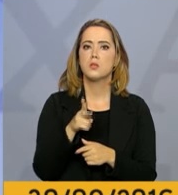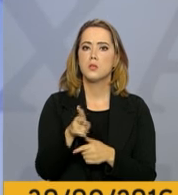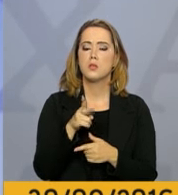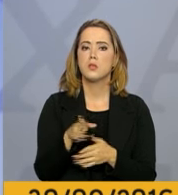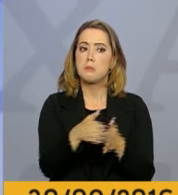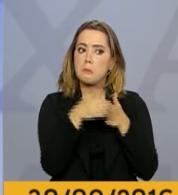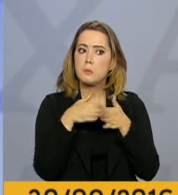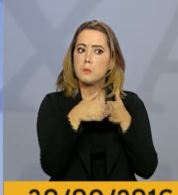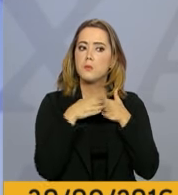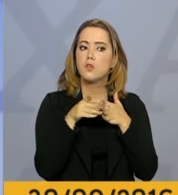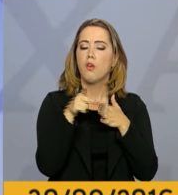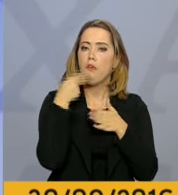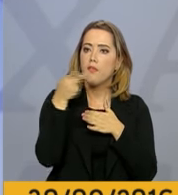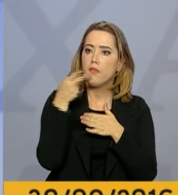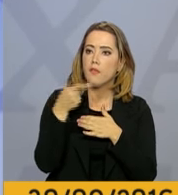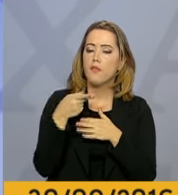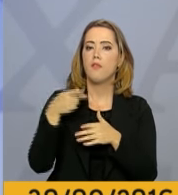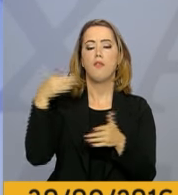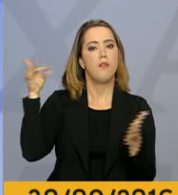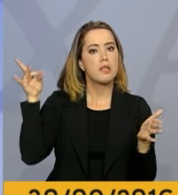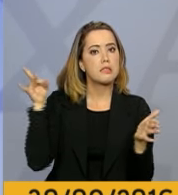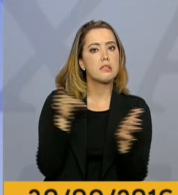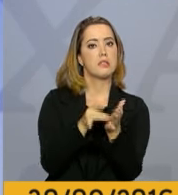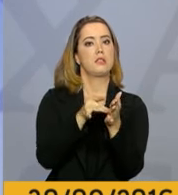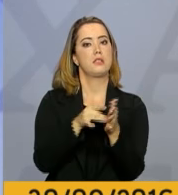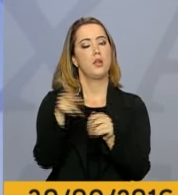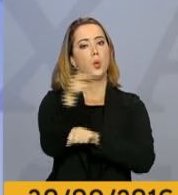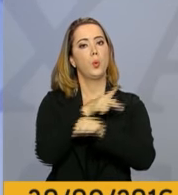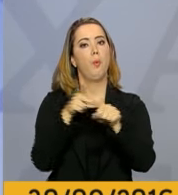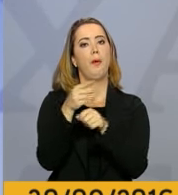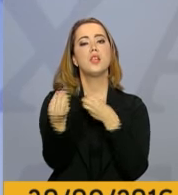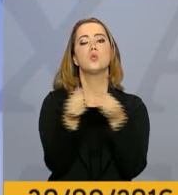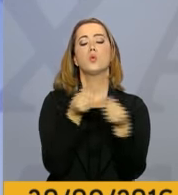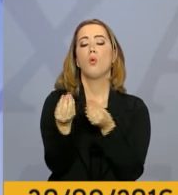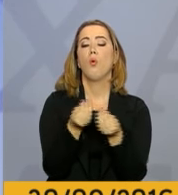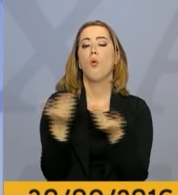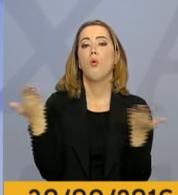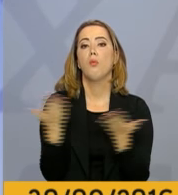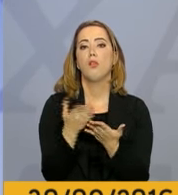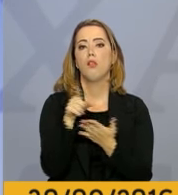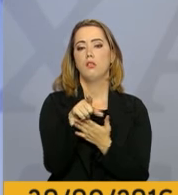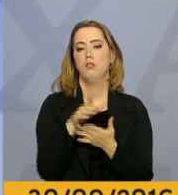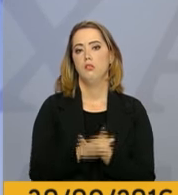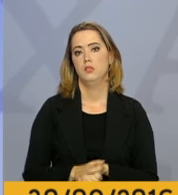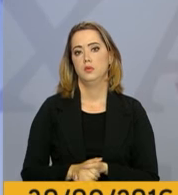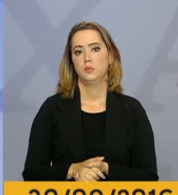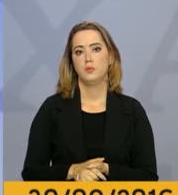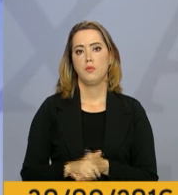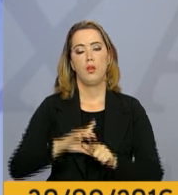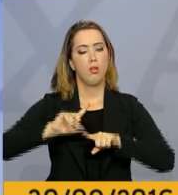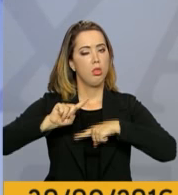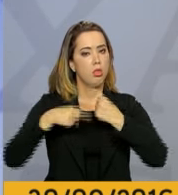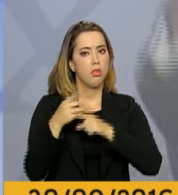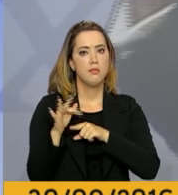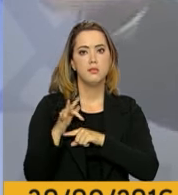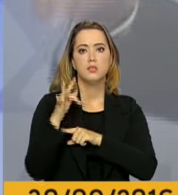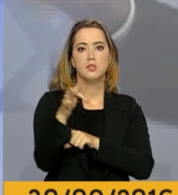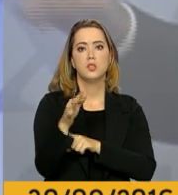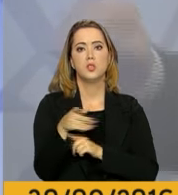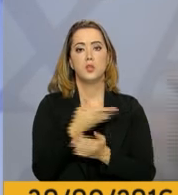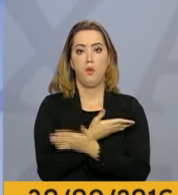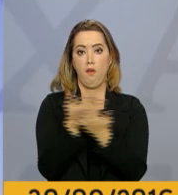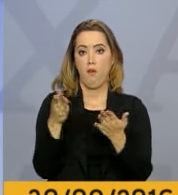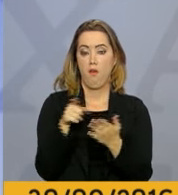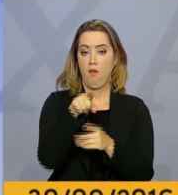você precisa dizer como estão as coisas no país, porque não se equivoque, porque daqui a algum tempo vão dizer